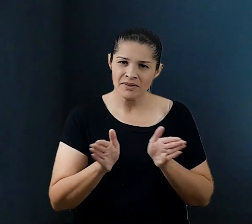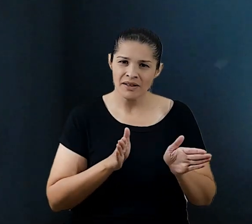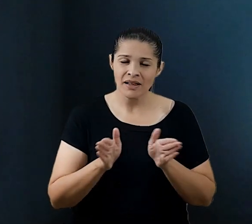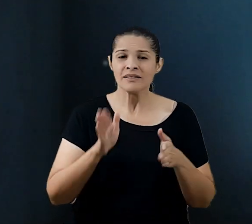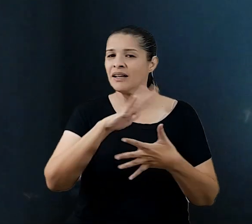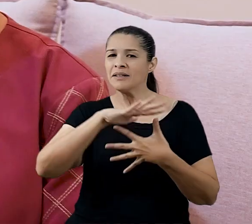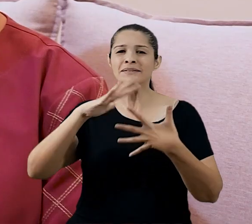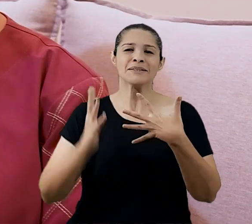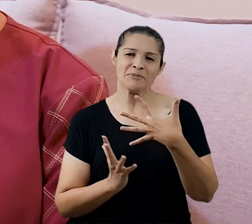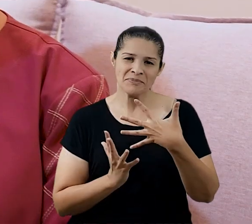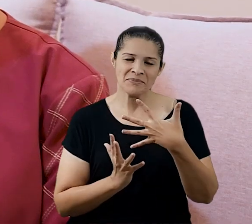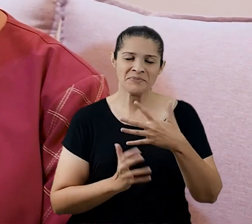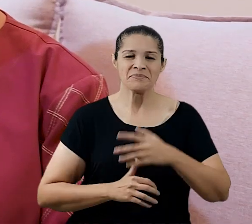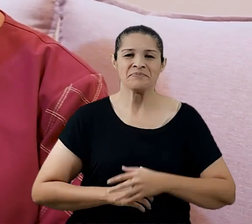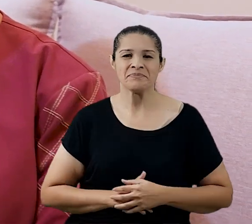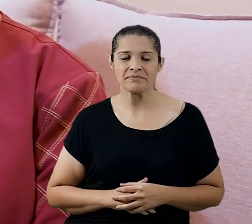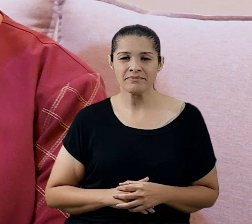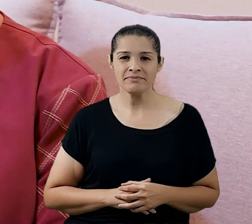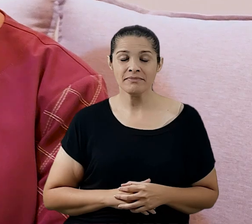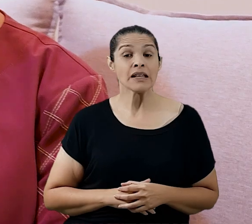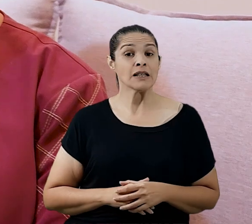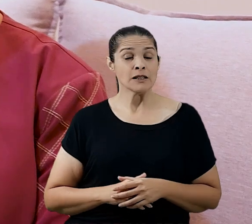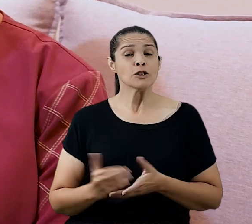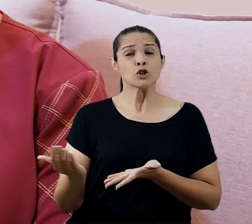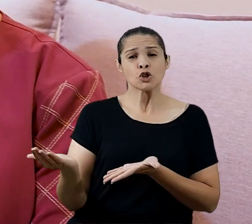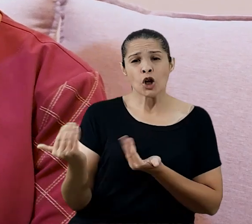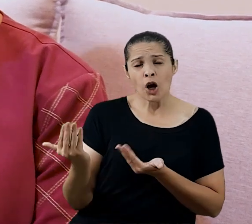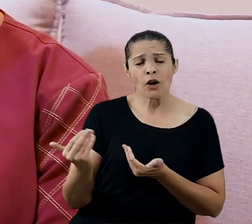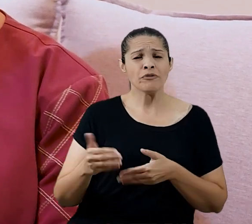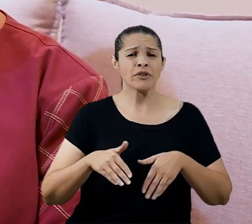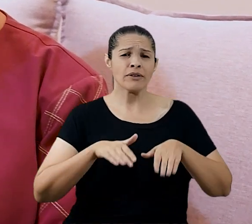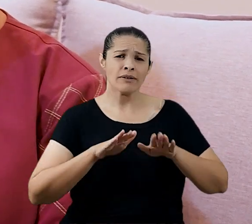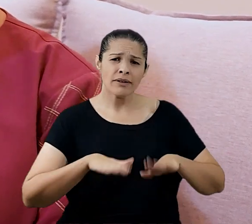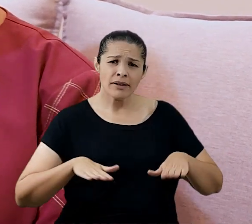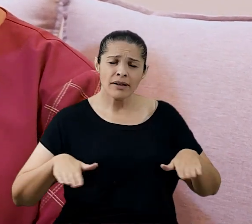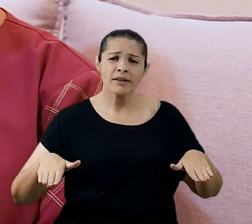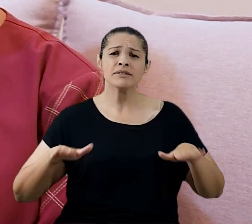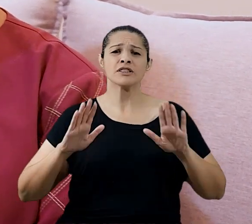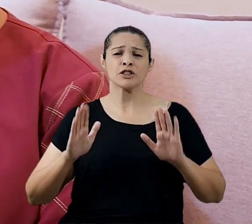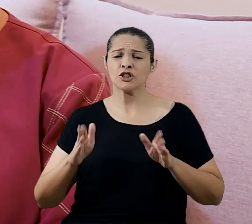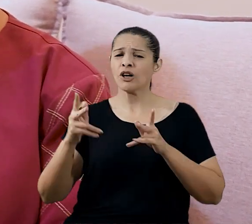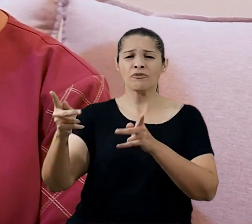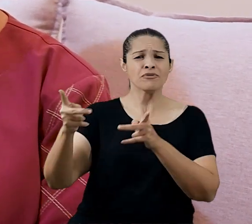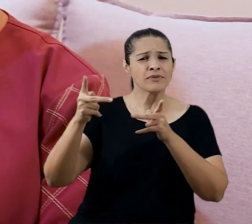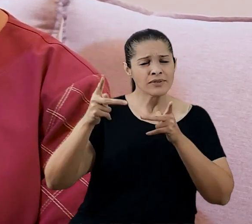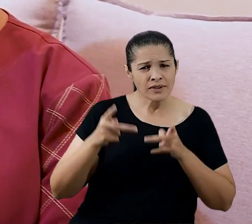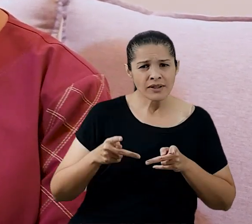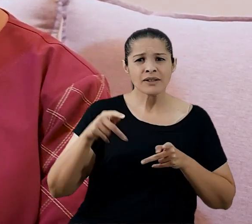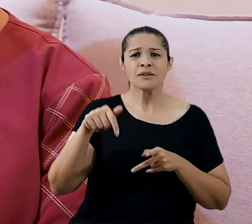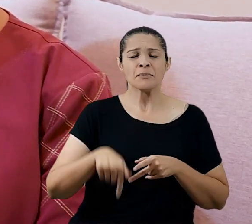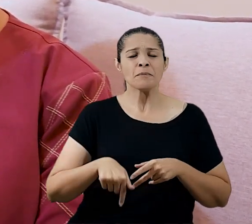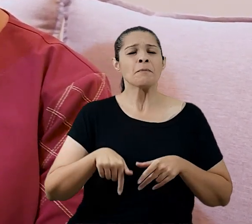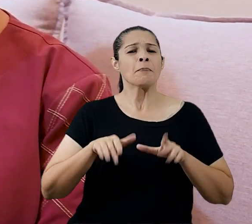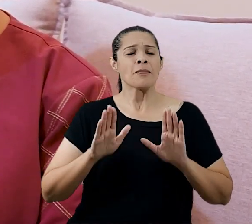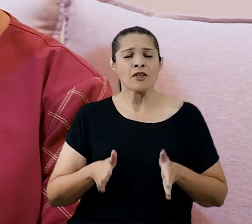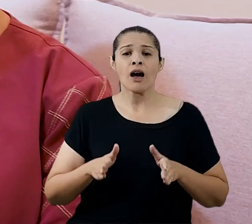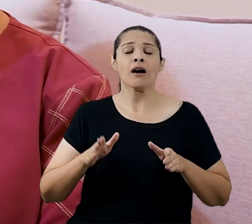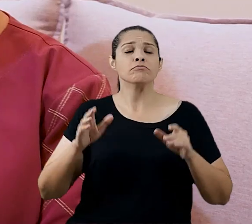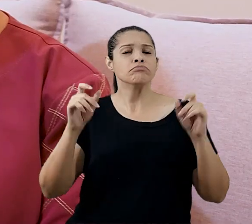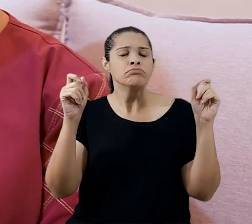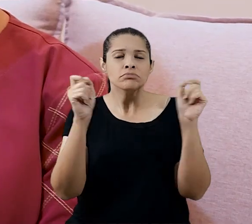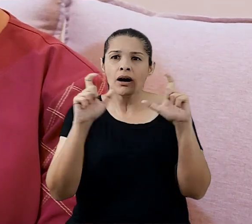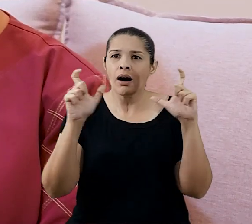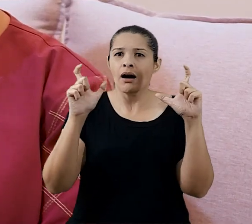língua de sinais. Tantos jovens, tantas crianças que por ali passaram e eu acredito que tenham sido